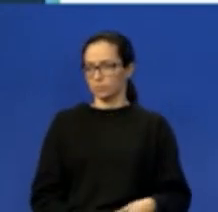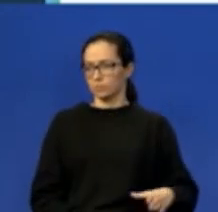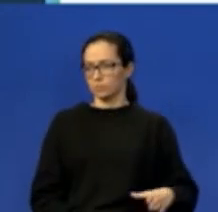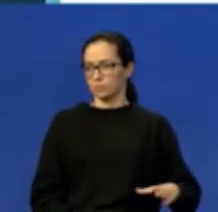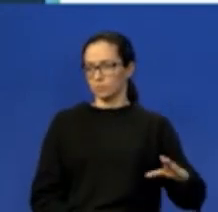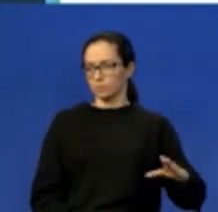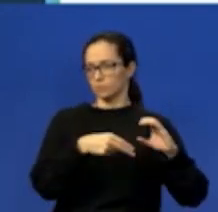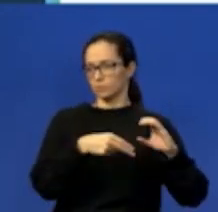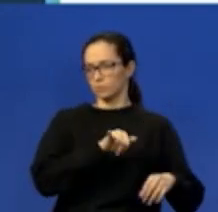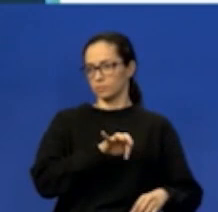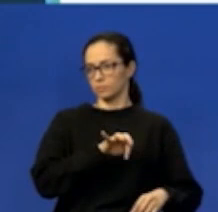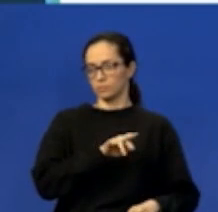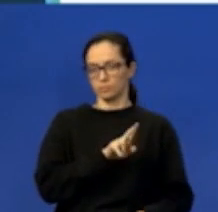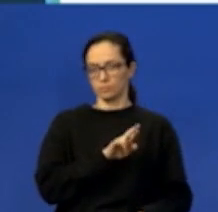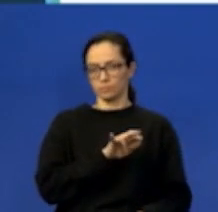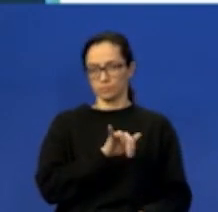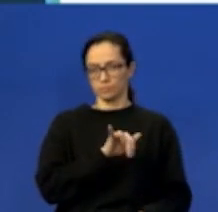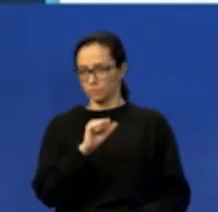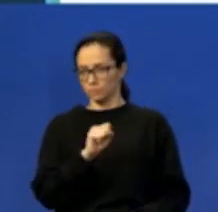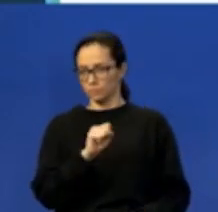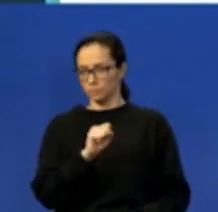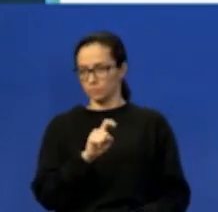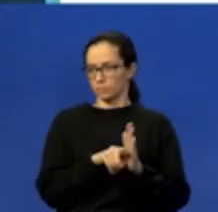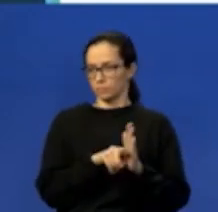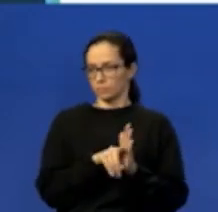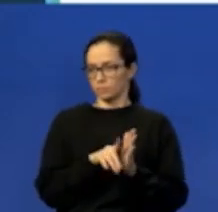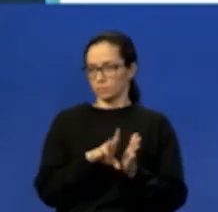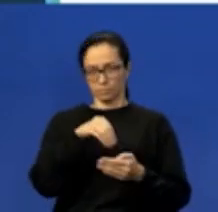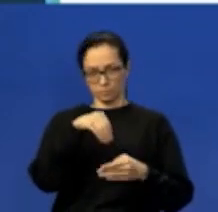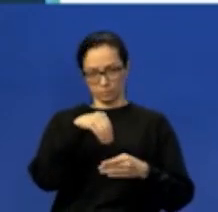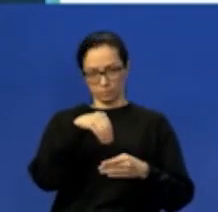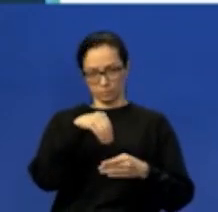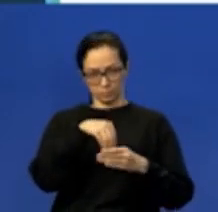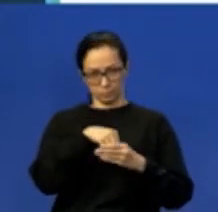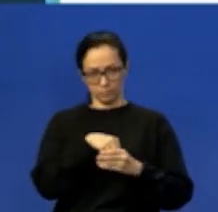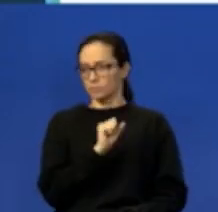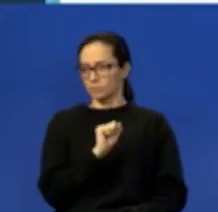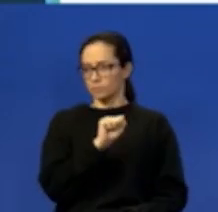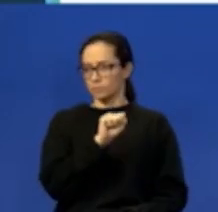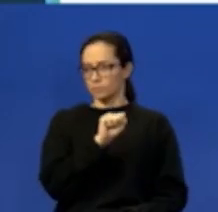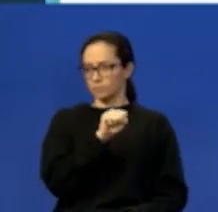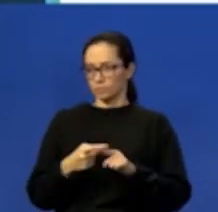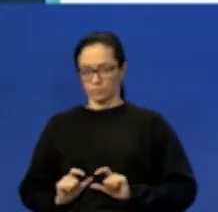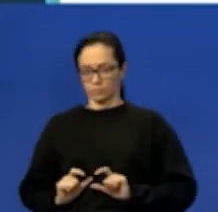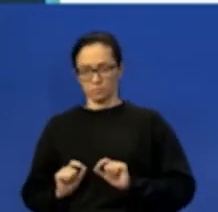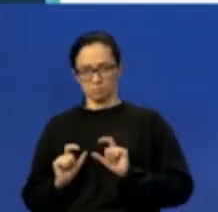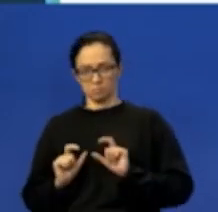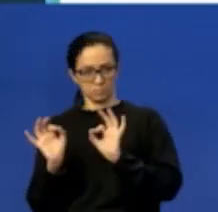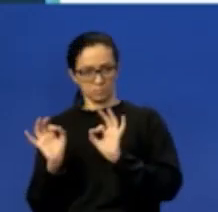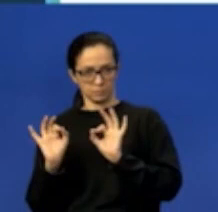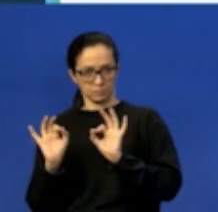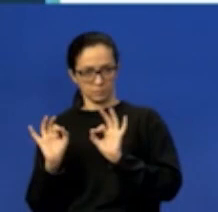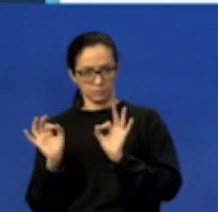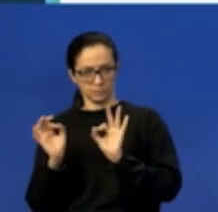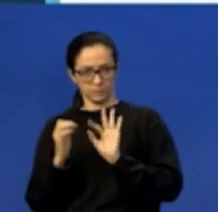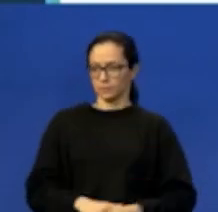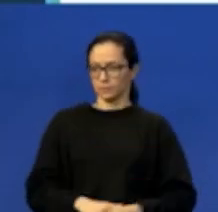C. Nitritos são elementos presentes na urina e estão relacionados à ausência de infecção. Letra